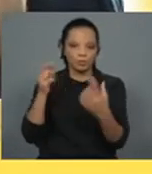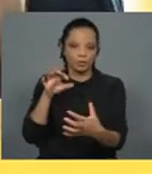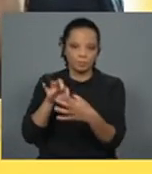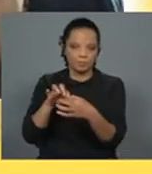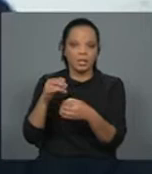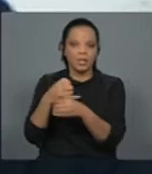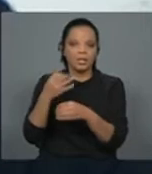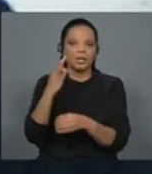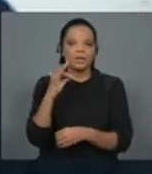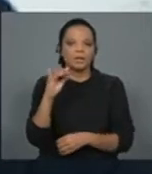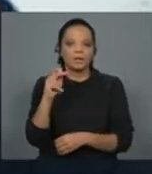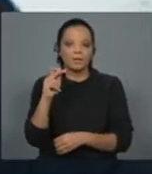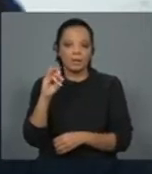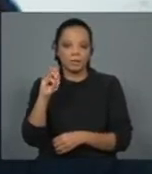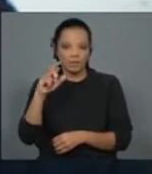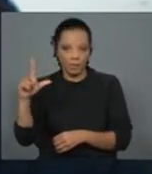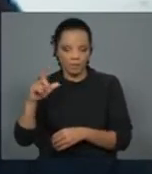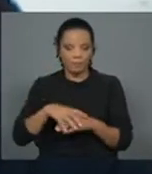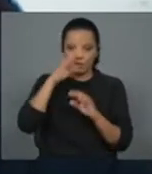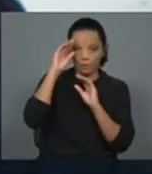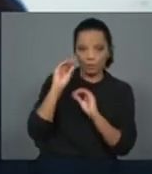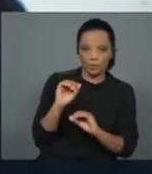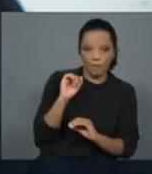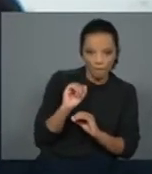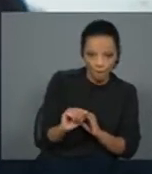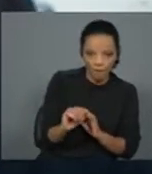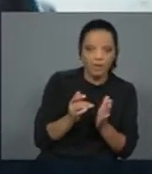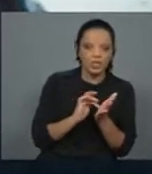dele, de engenheiro civil, provavelmente